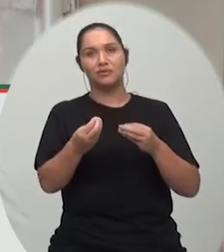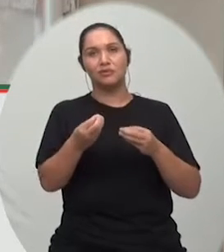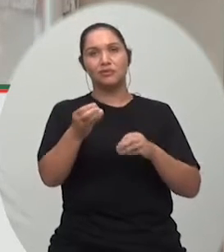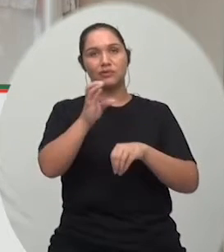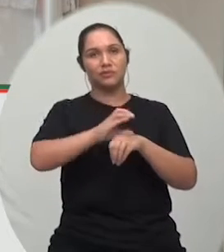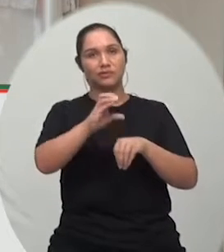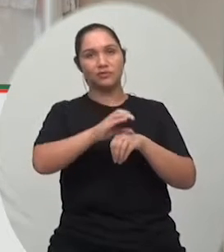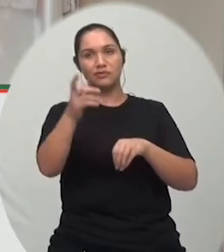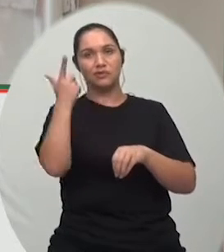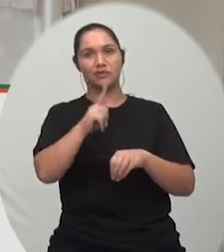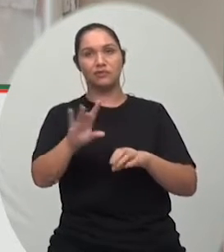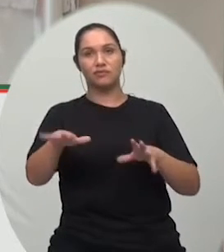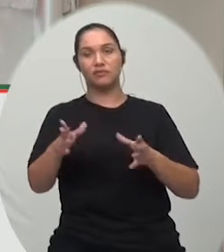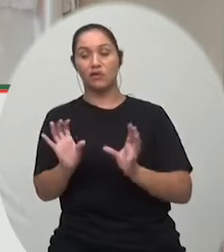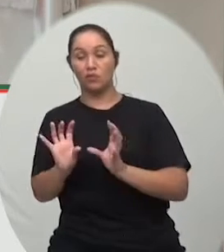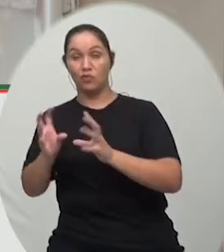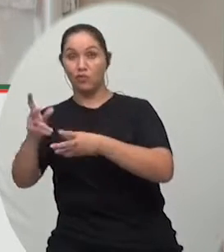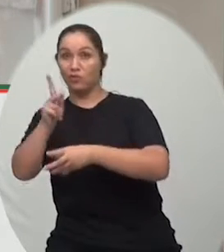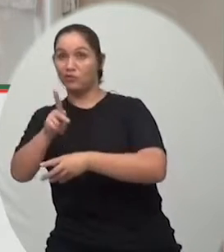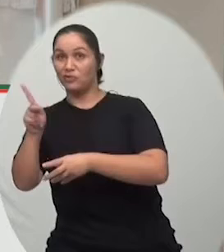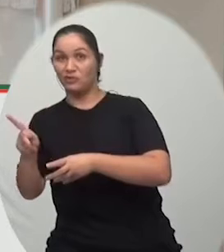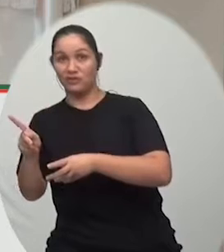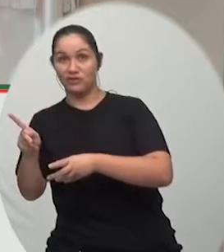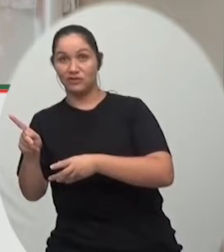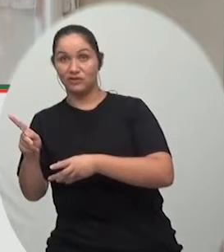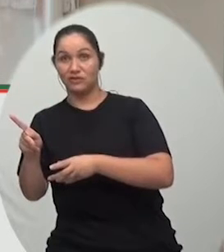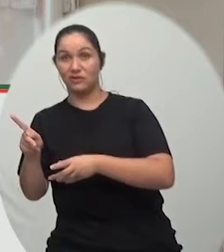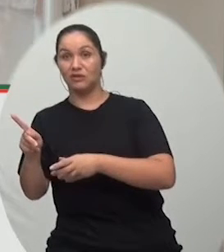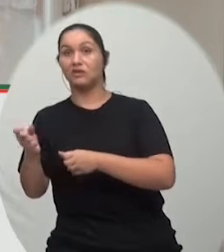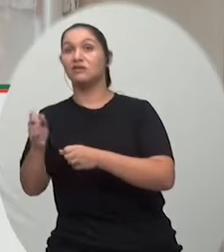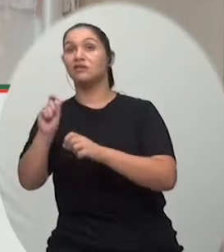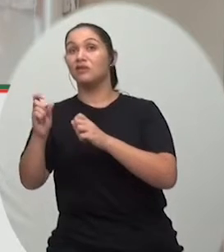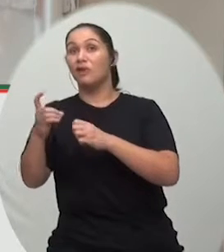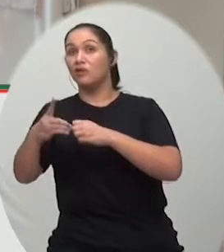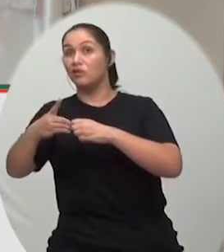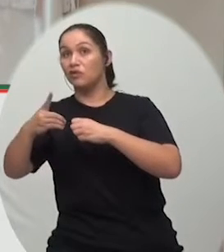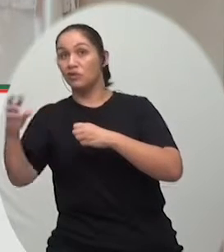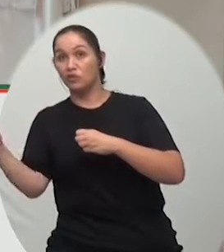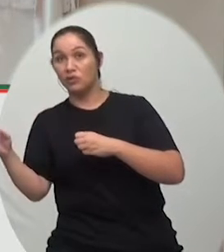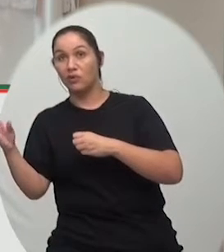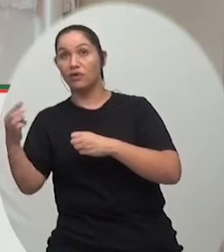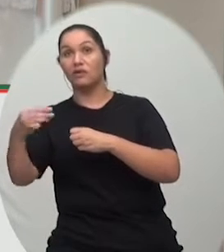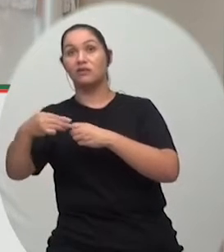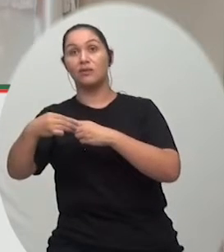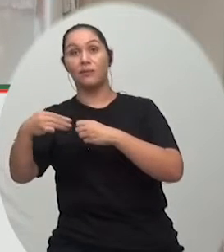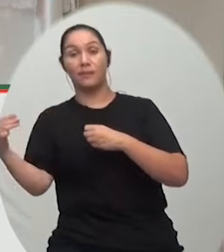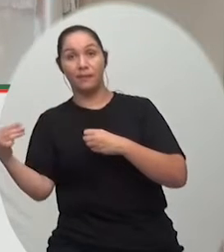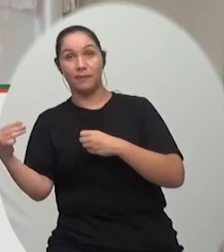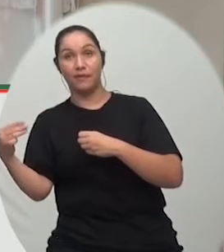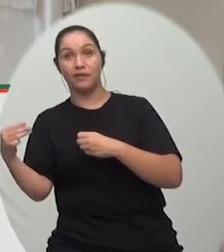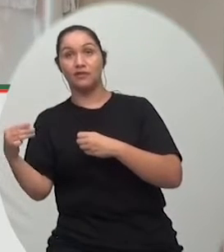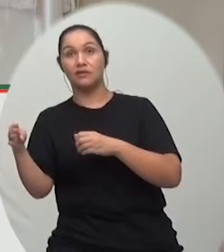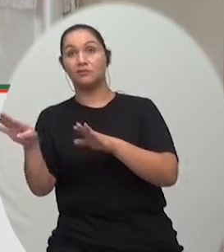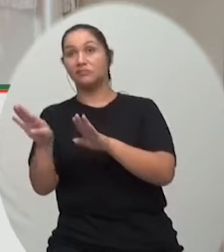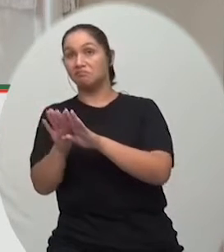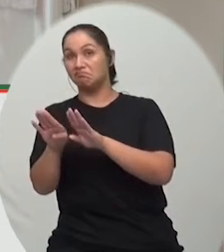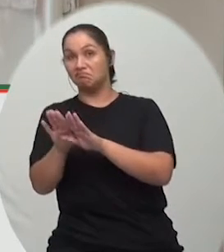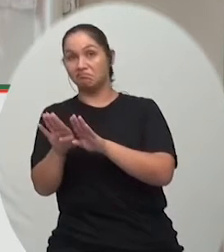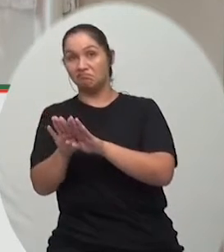com certeza, o corpo docente qualificado, que são formados de doutores, mestres, especialistas, magistrados,